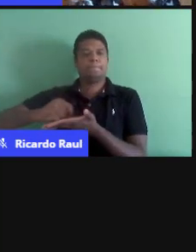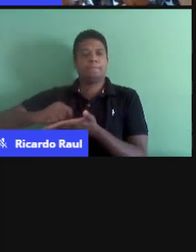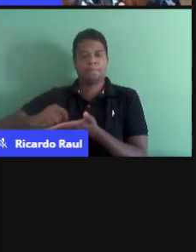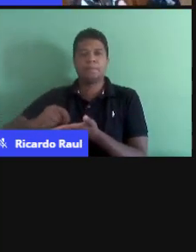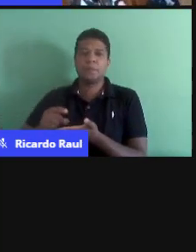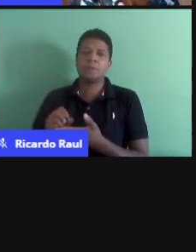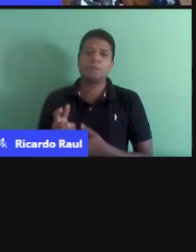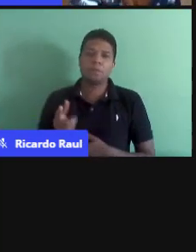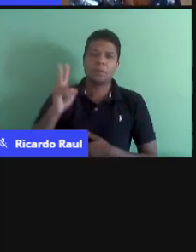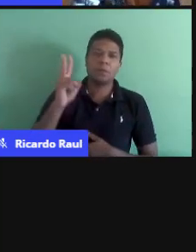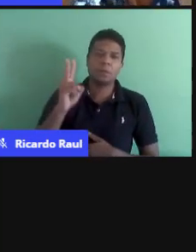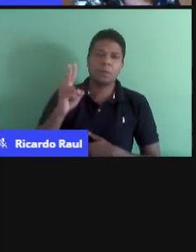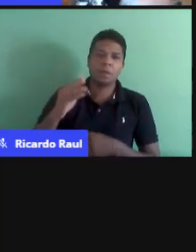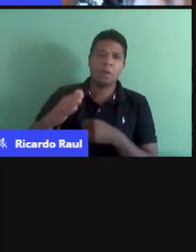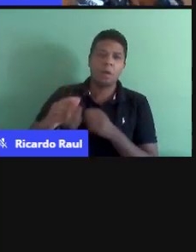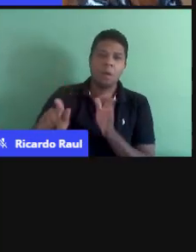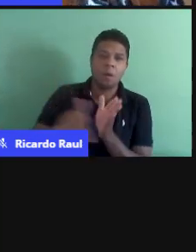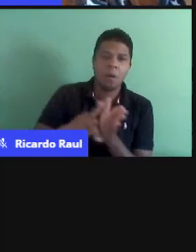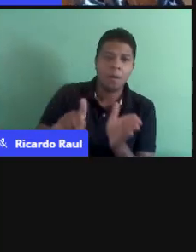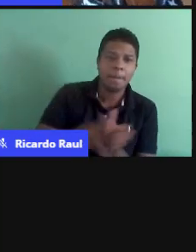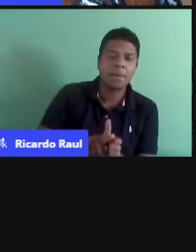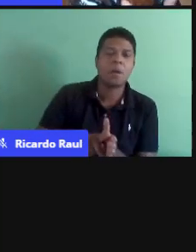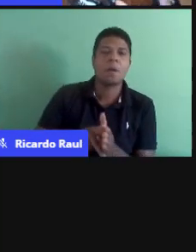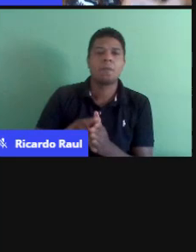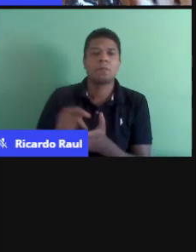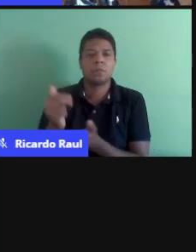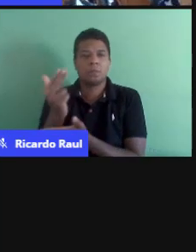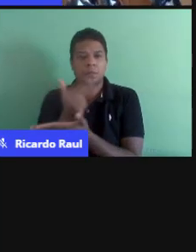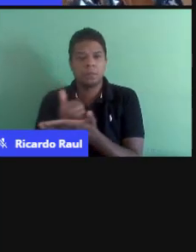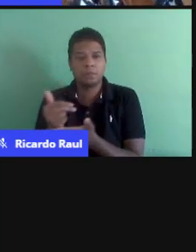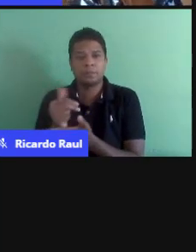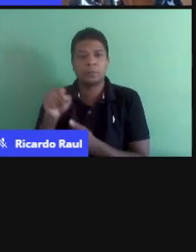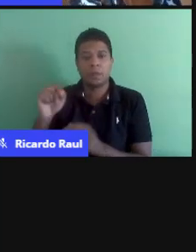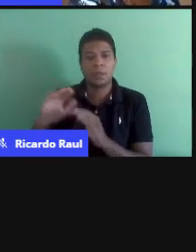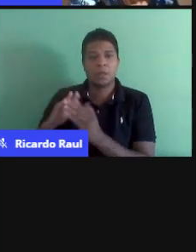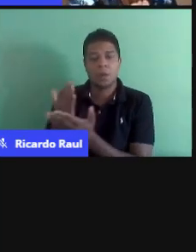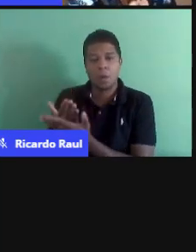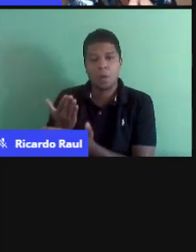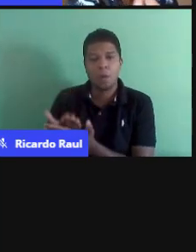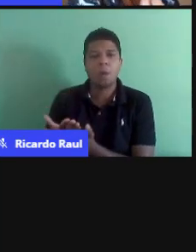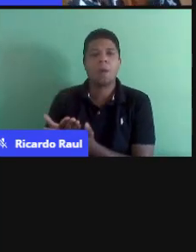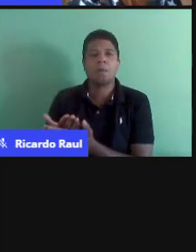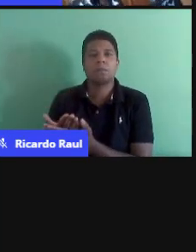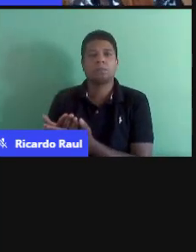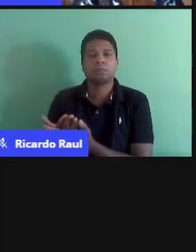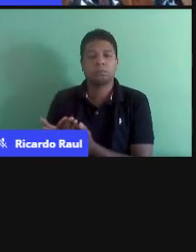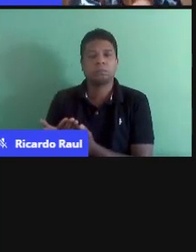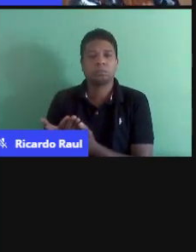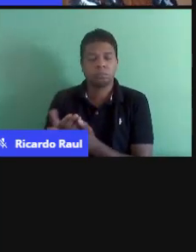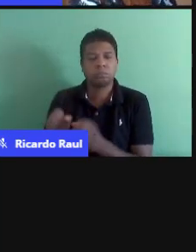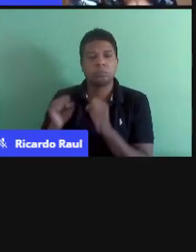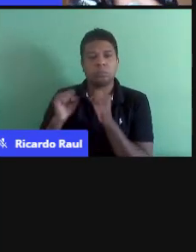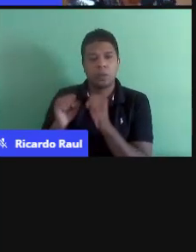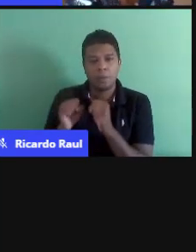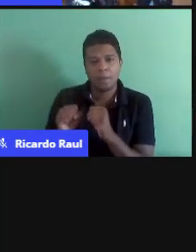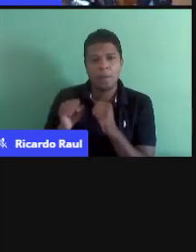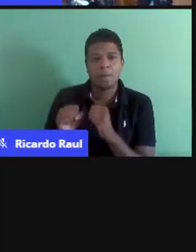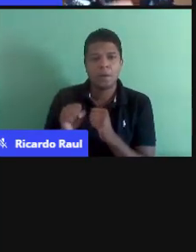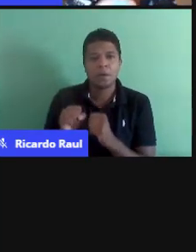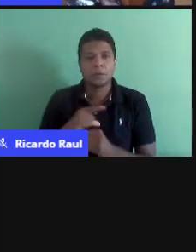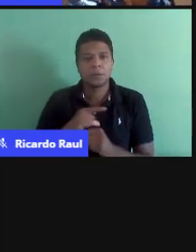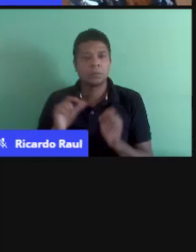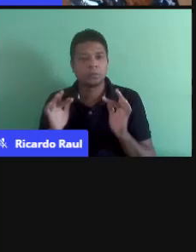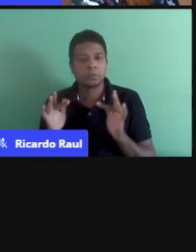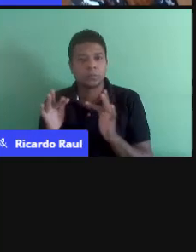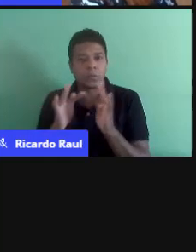mesmo, né? Então, a escola ela é um desses lugares onde as crianças podem e devem ter contato